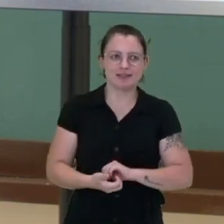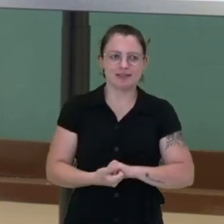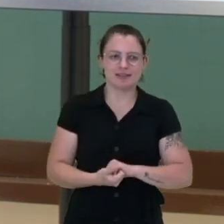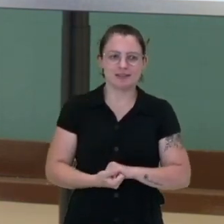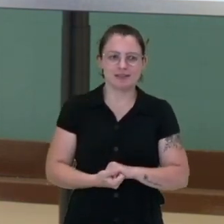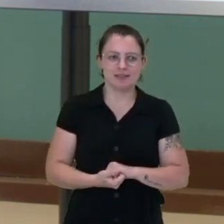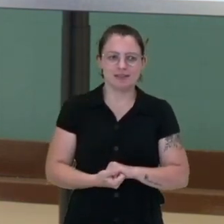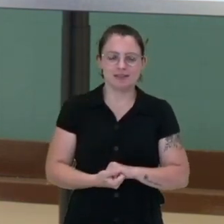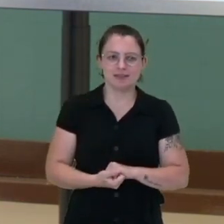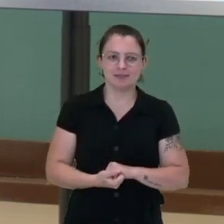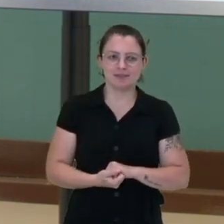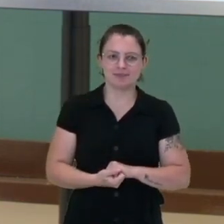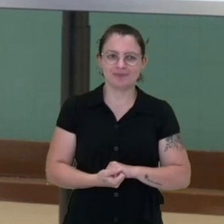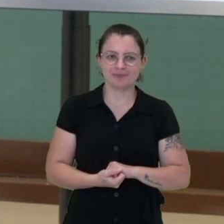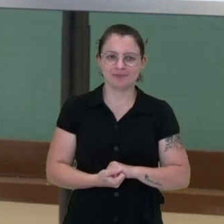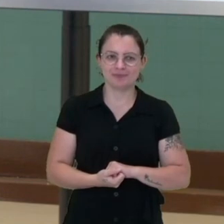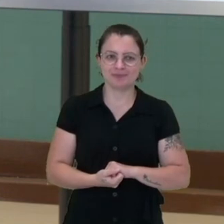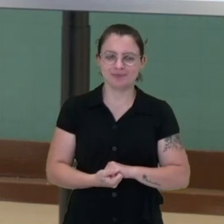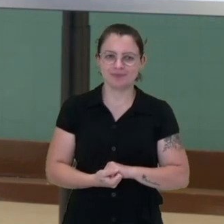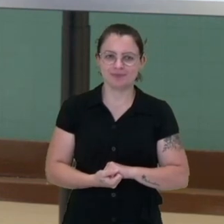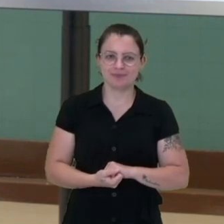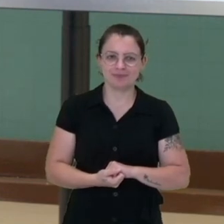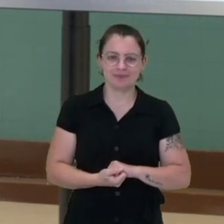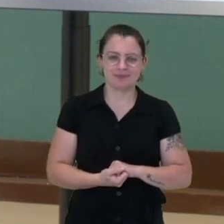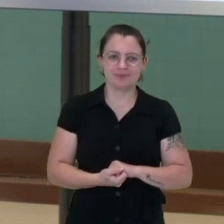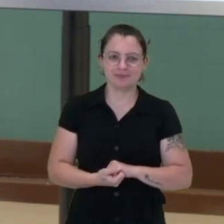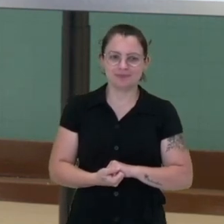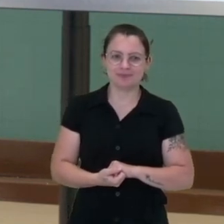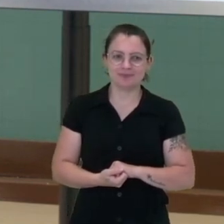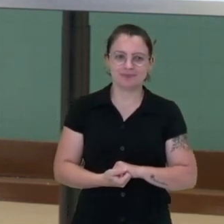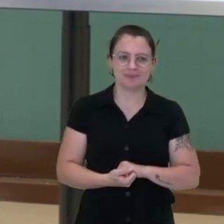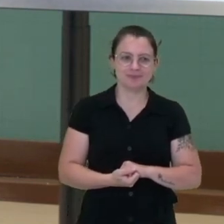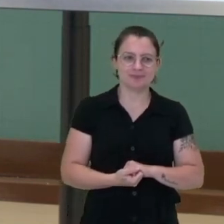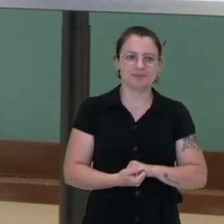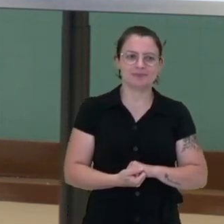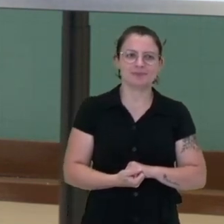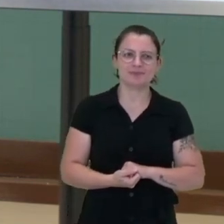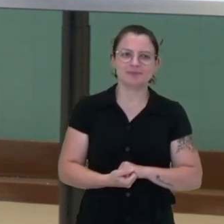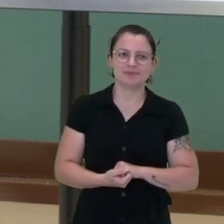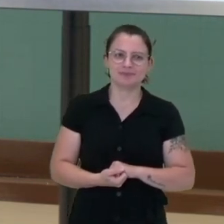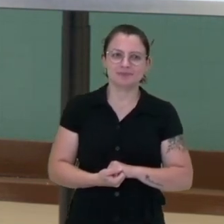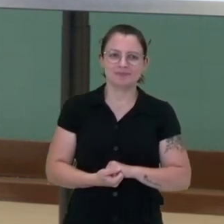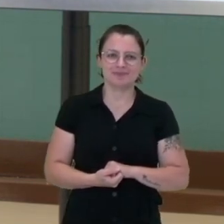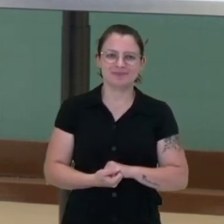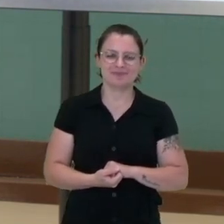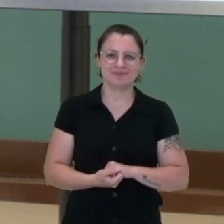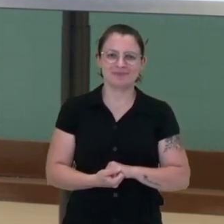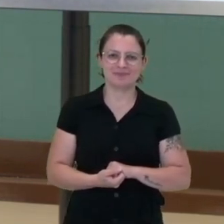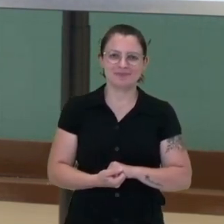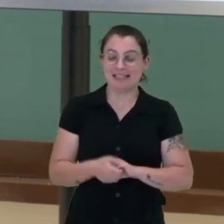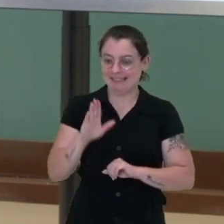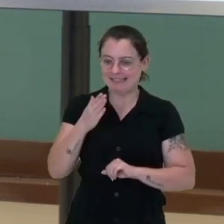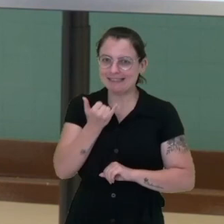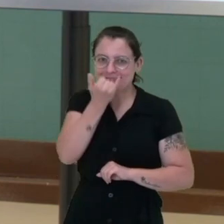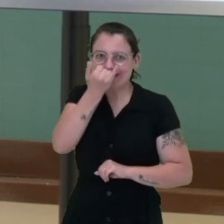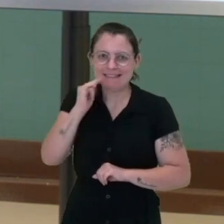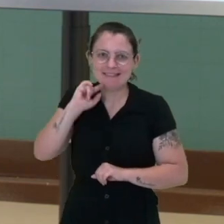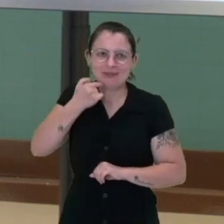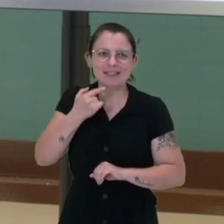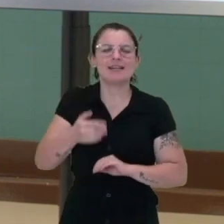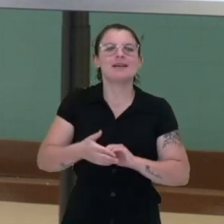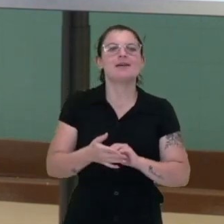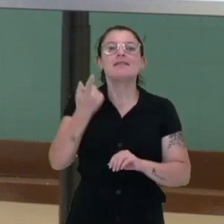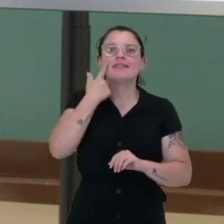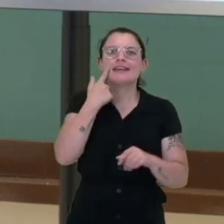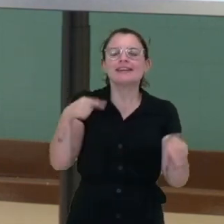Esvaziamos um pouquinho. E eu sujei tudo, acontece. Olha lá. Vamos fazer a mesma coisa para a maior. Tem